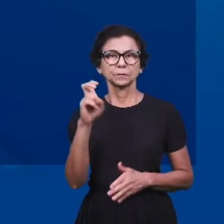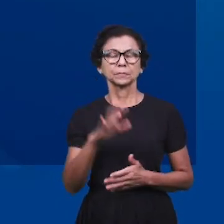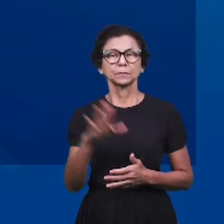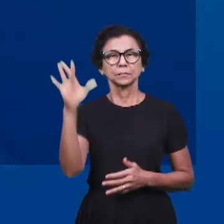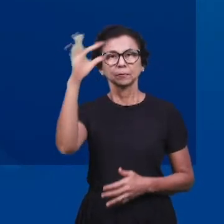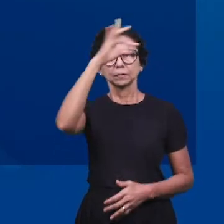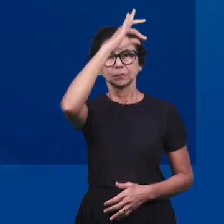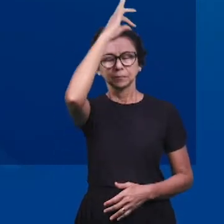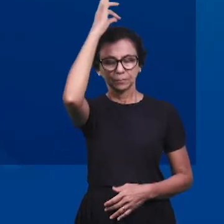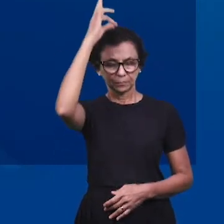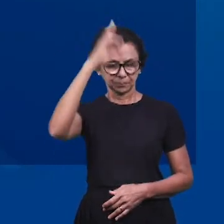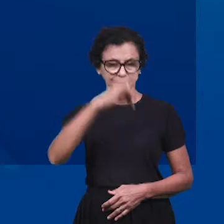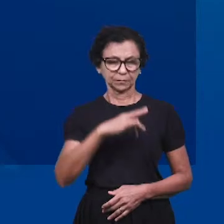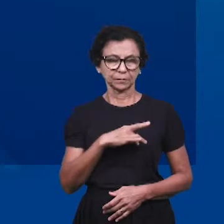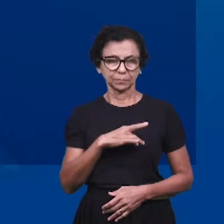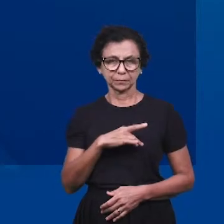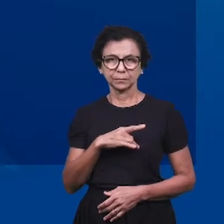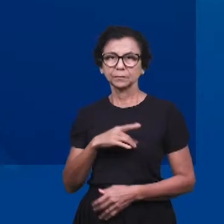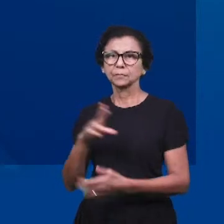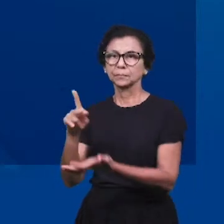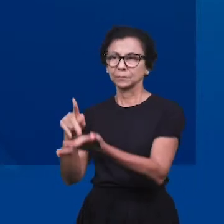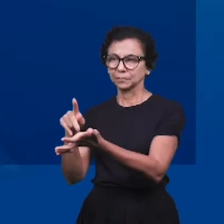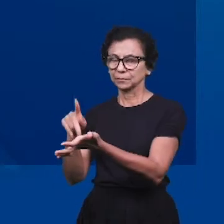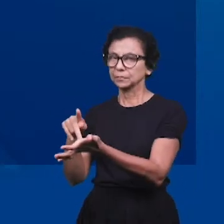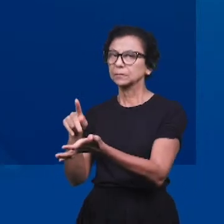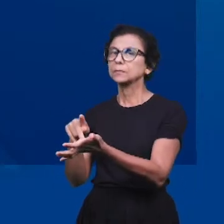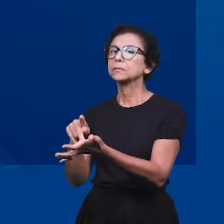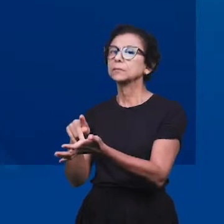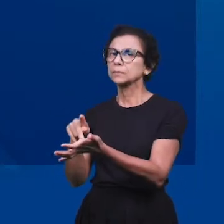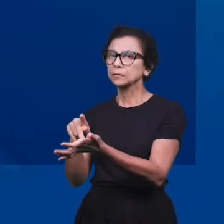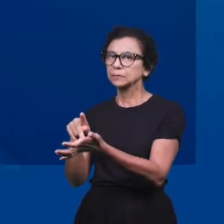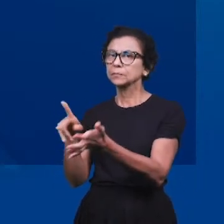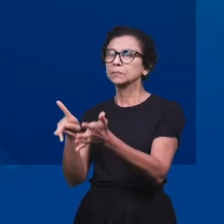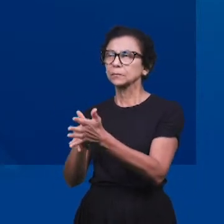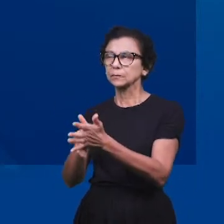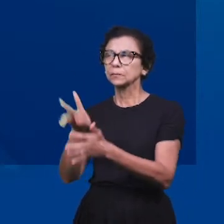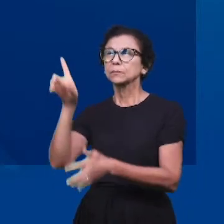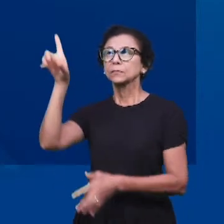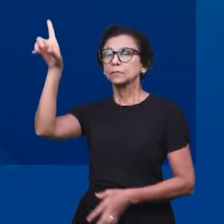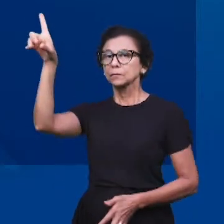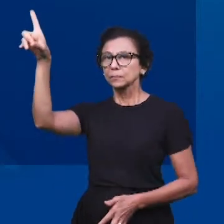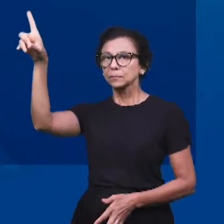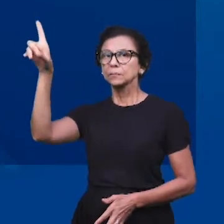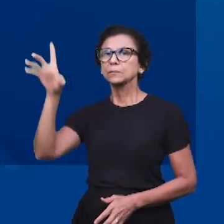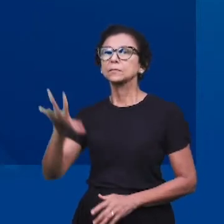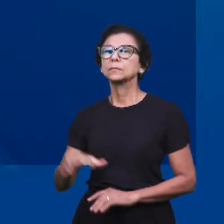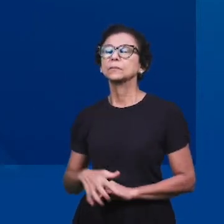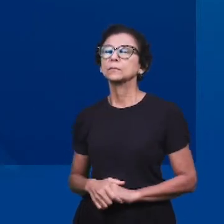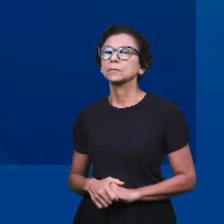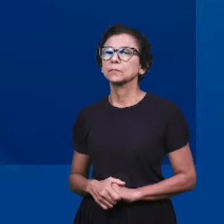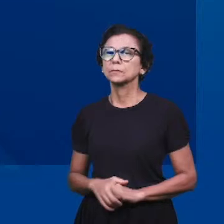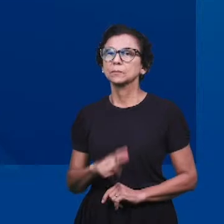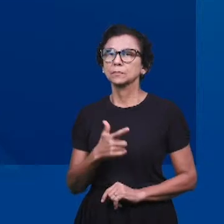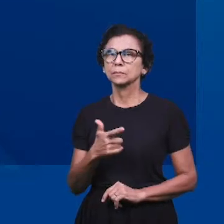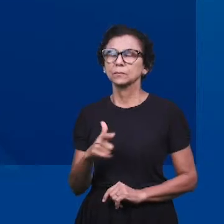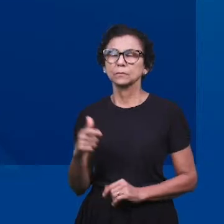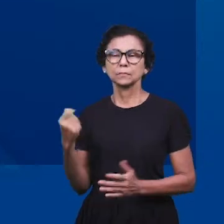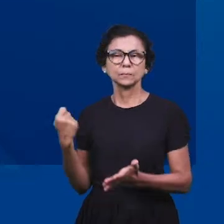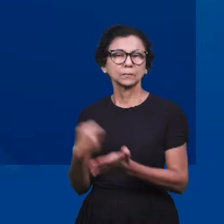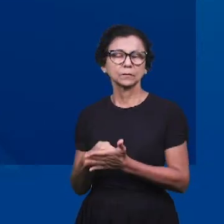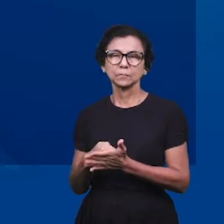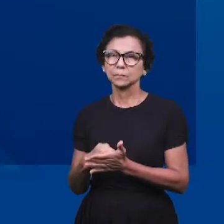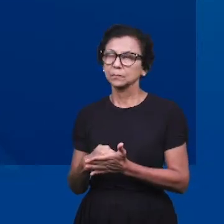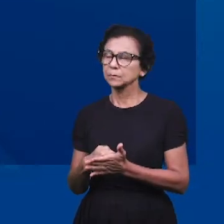com o Espírito Santo é uma verdade absoluta. Por quê? Porque ela é invariável e